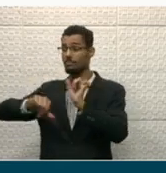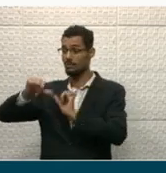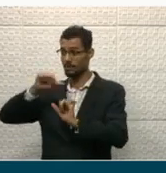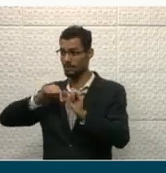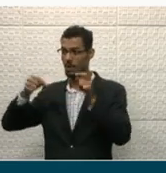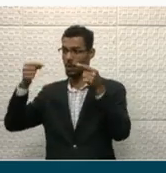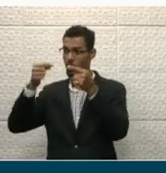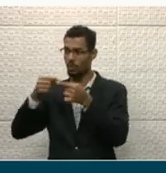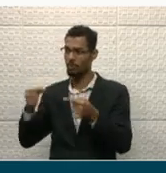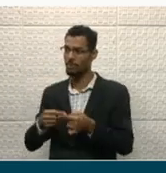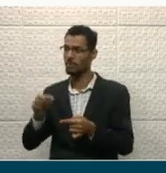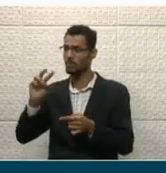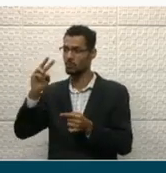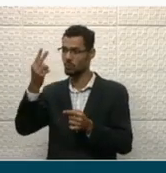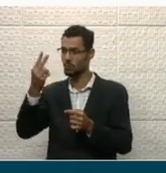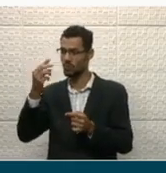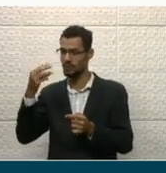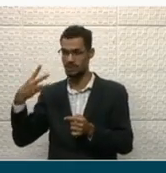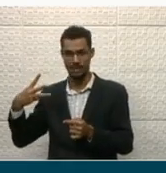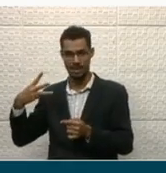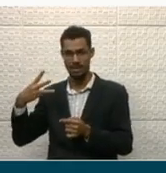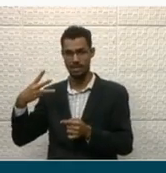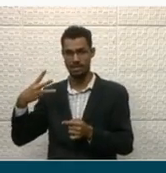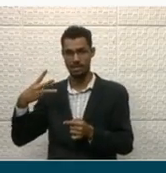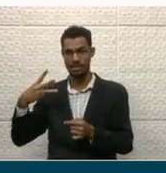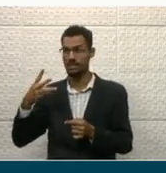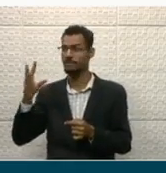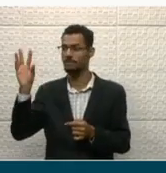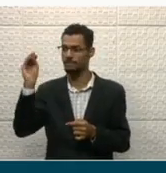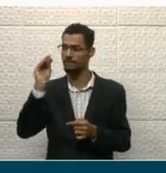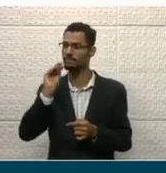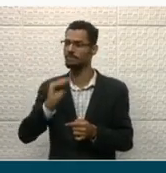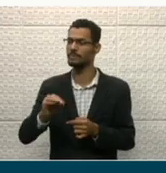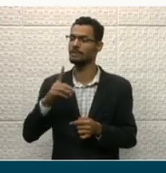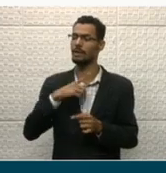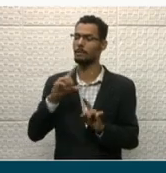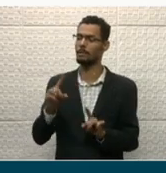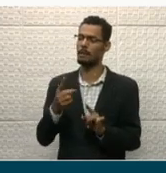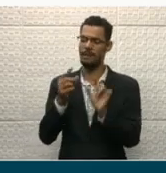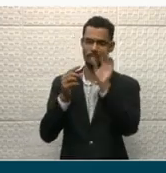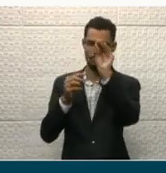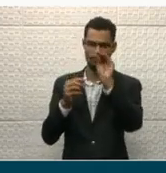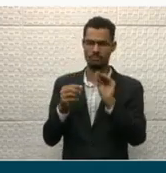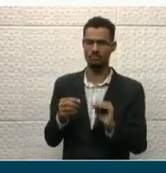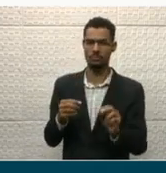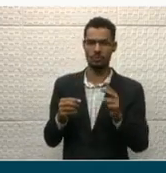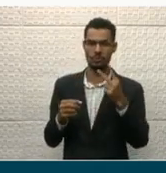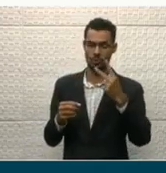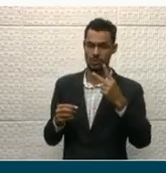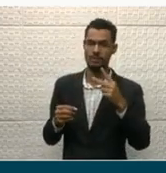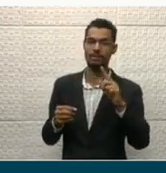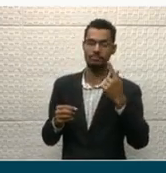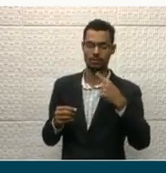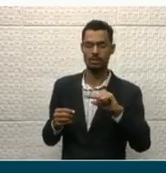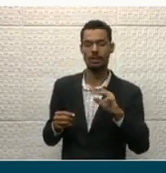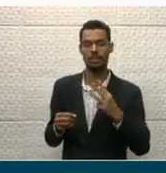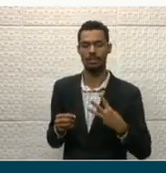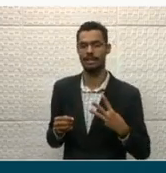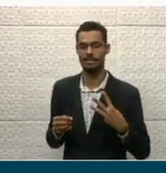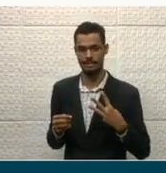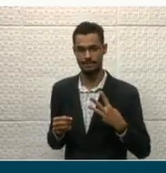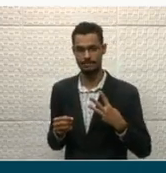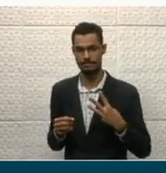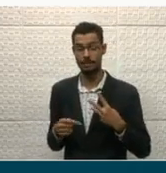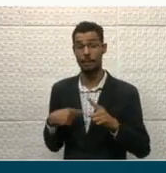da combinação são 2 e 3. Então, eu vou preencher a primeira coluna, primeiro com 2 e depois com